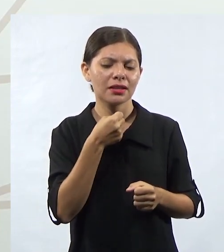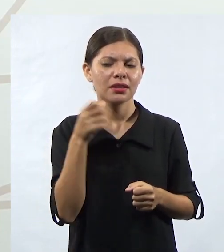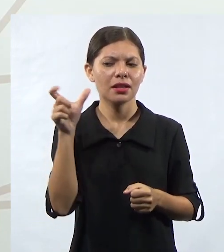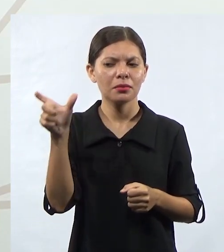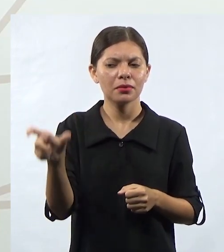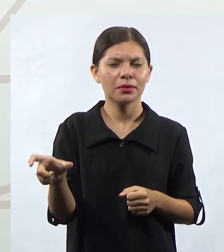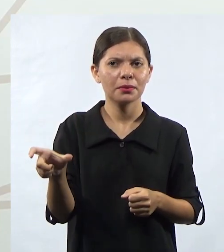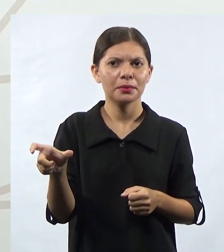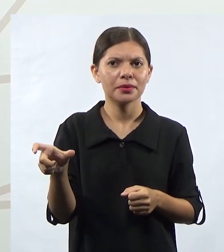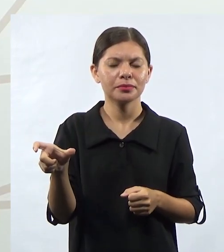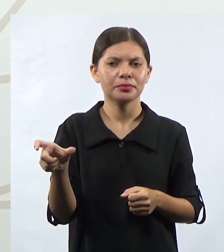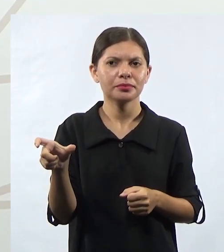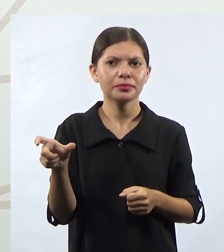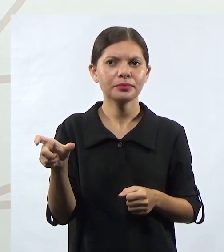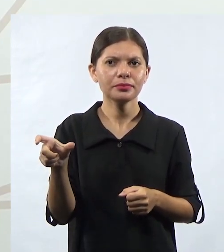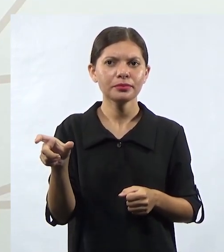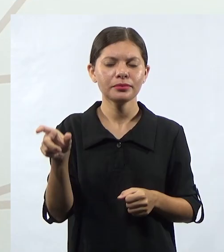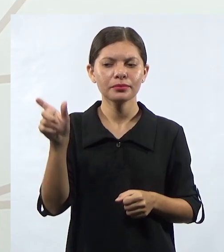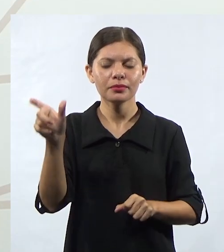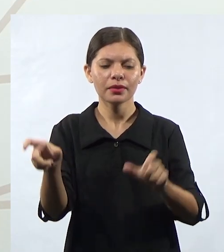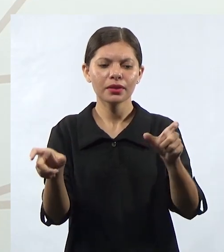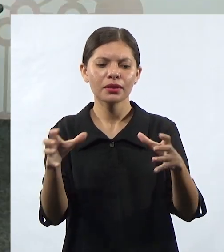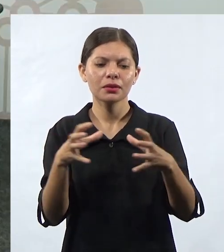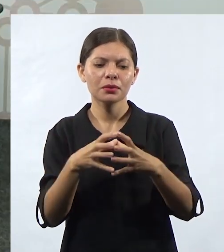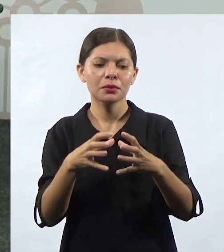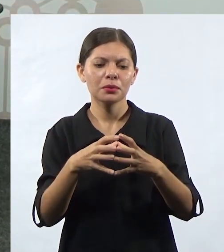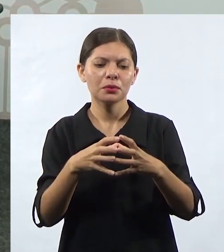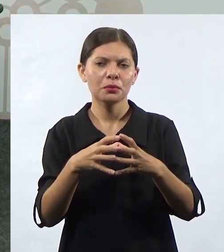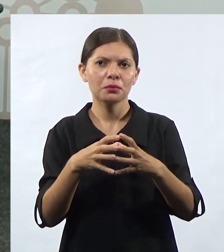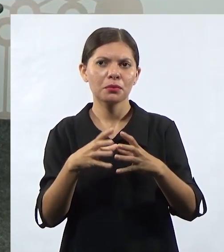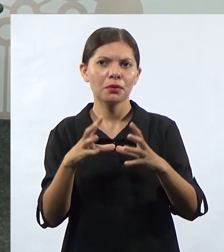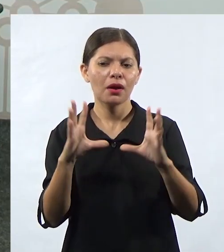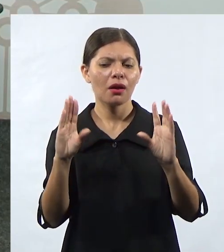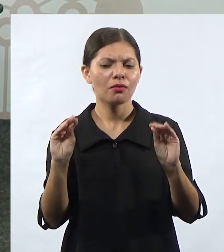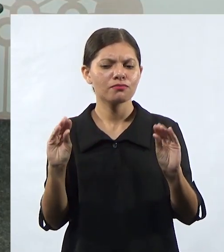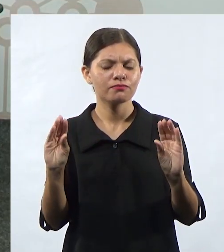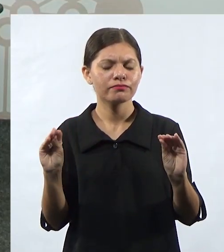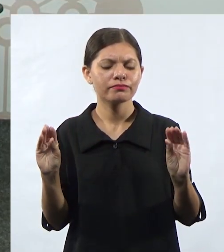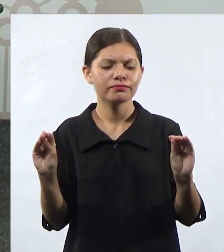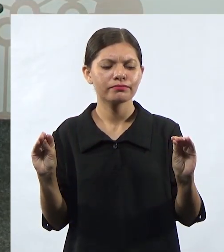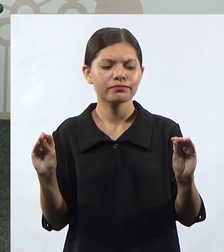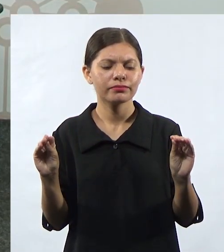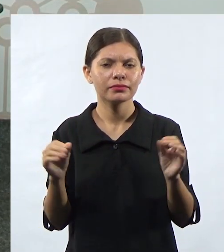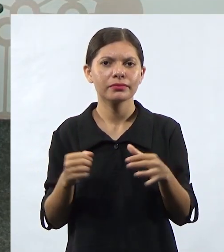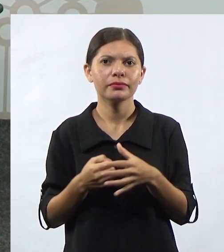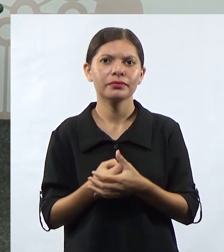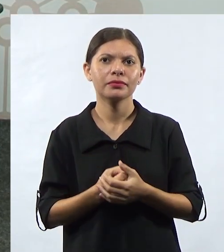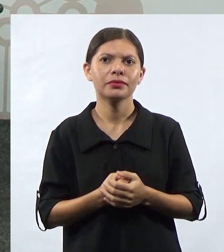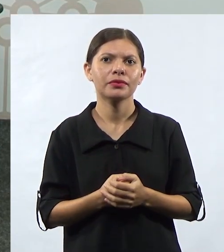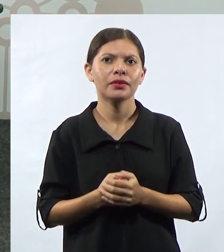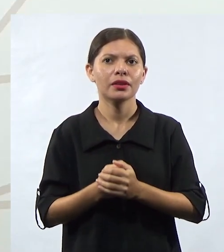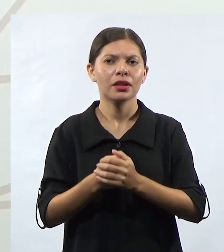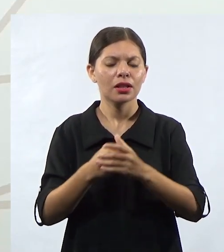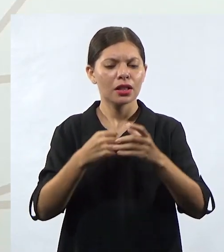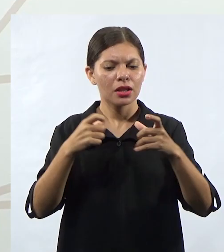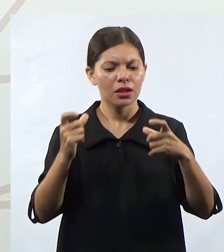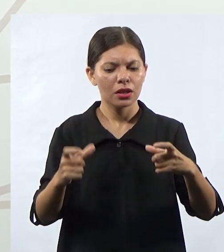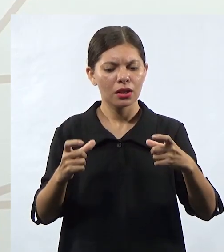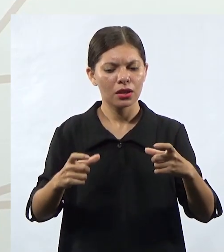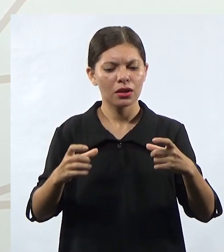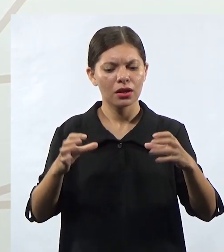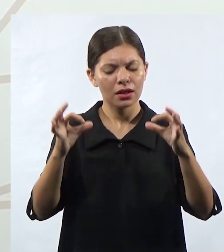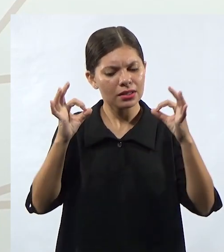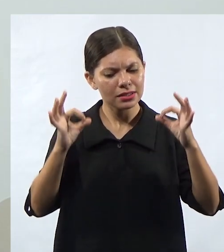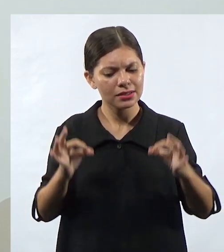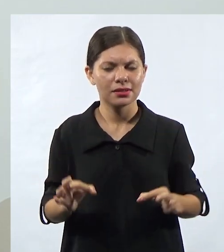entrevistado, o participante do grupo, né, esteja mais à vontade. Eu acho que o lugar certo deve ser